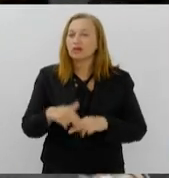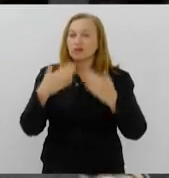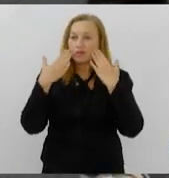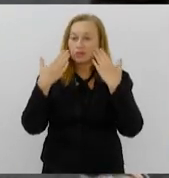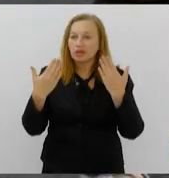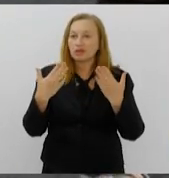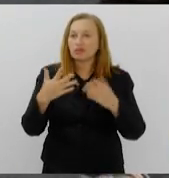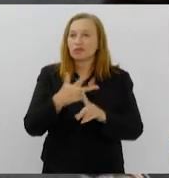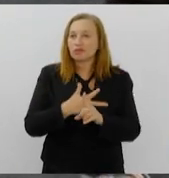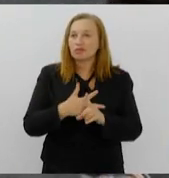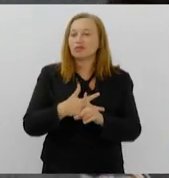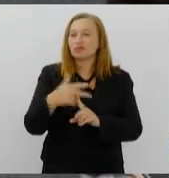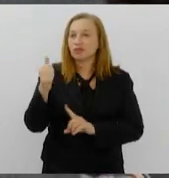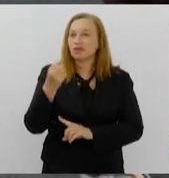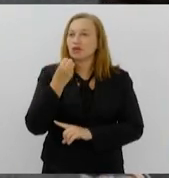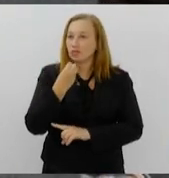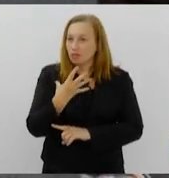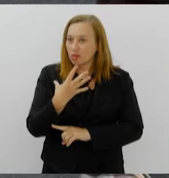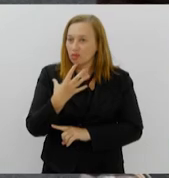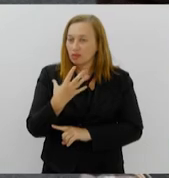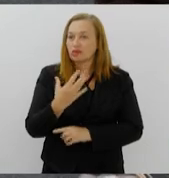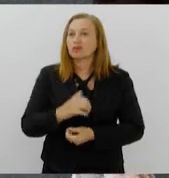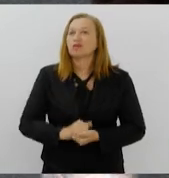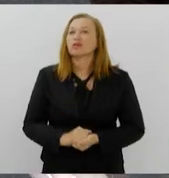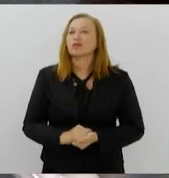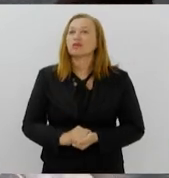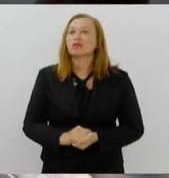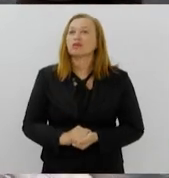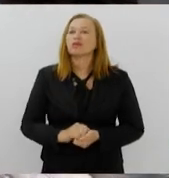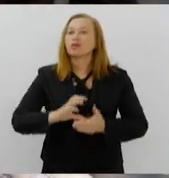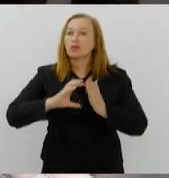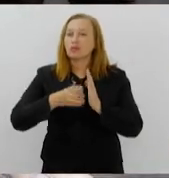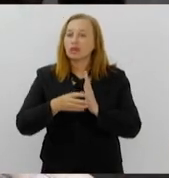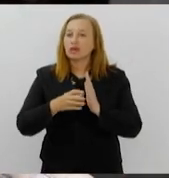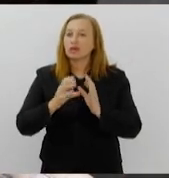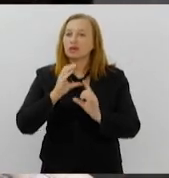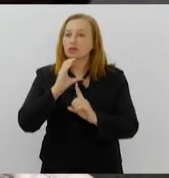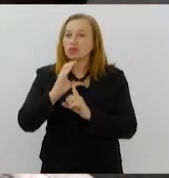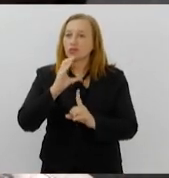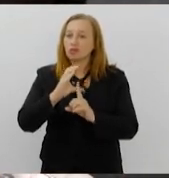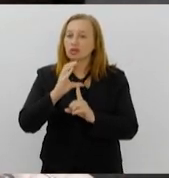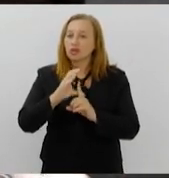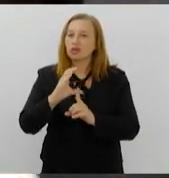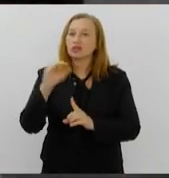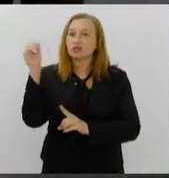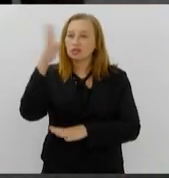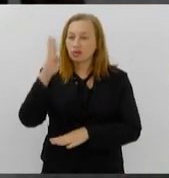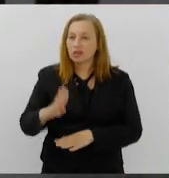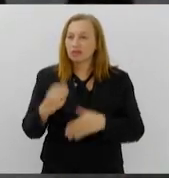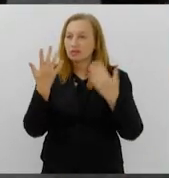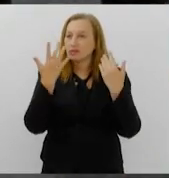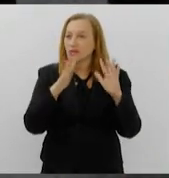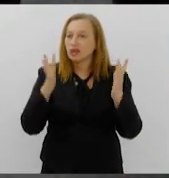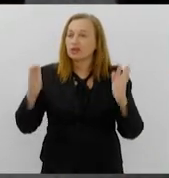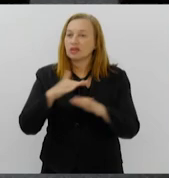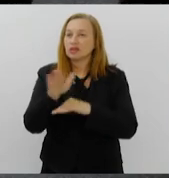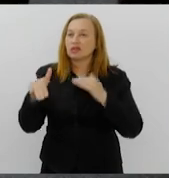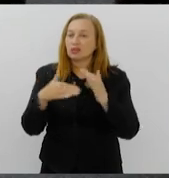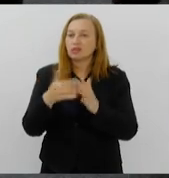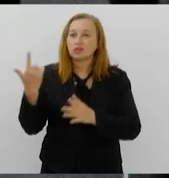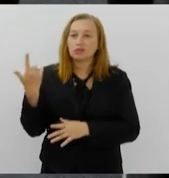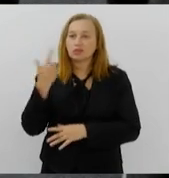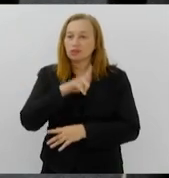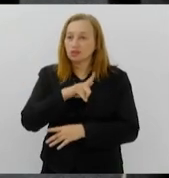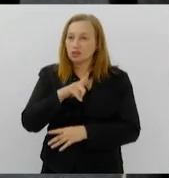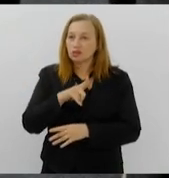uma vitória tão significativa e tão expressiva. O Partido Comunista do Brasil sauda também aquelas e aqueles que conseguiram